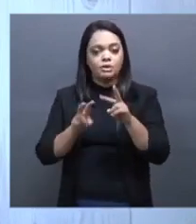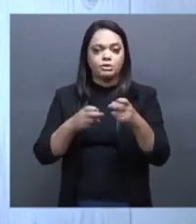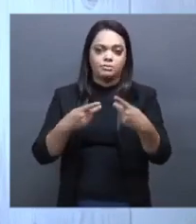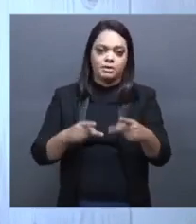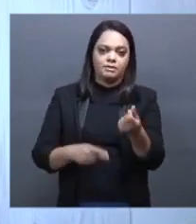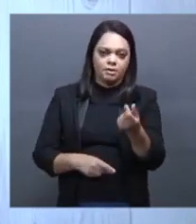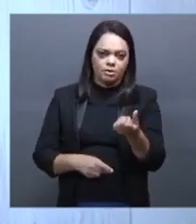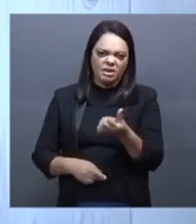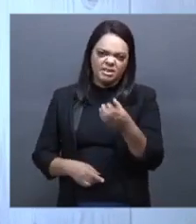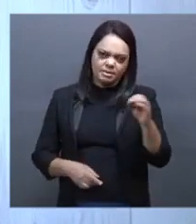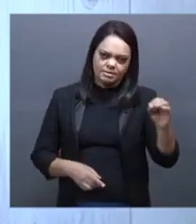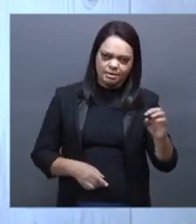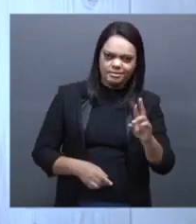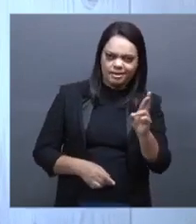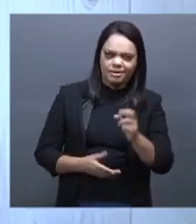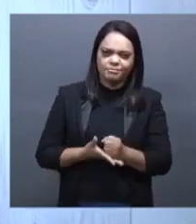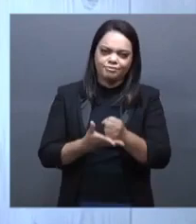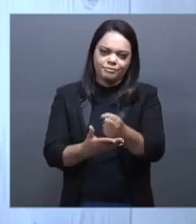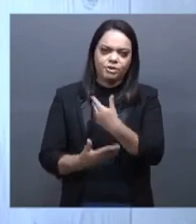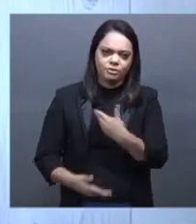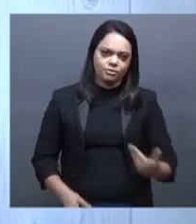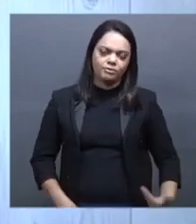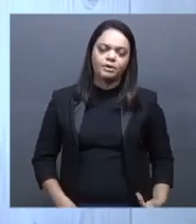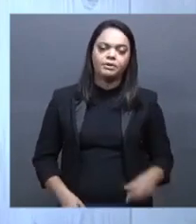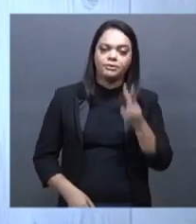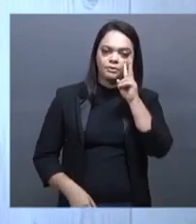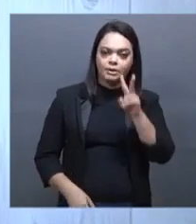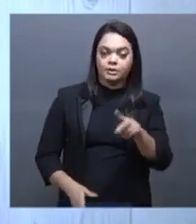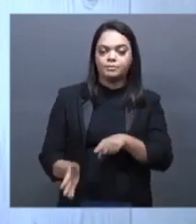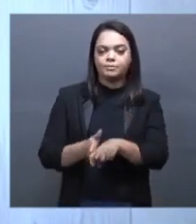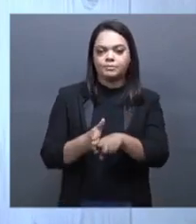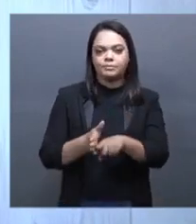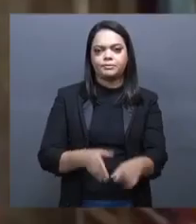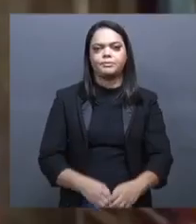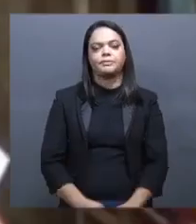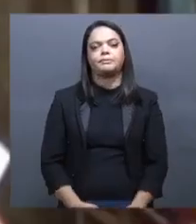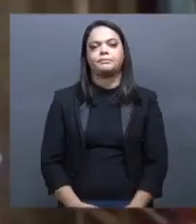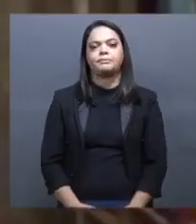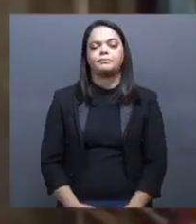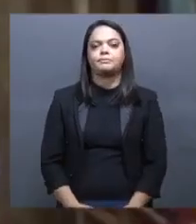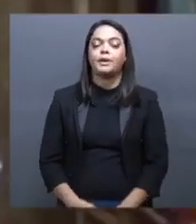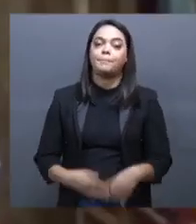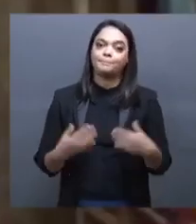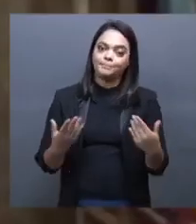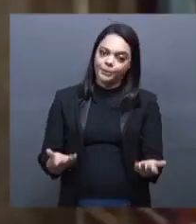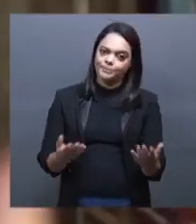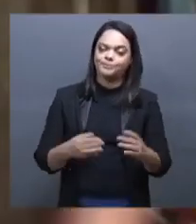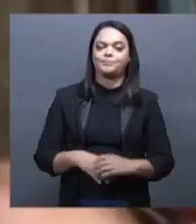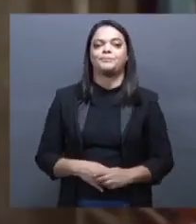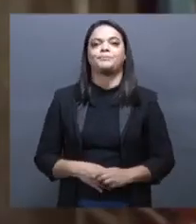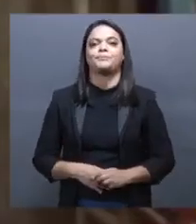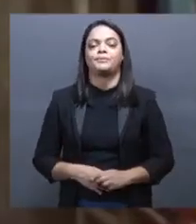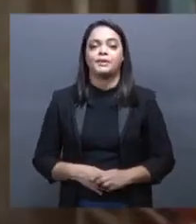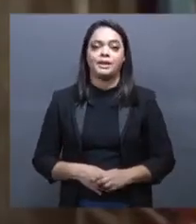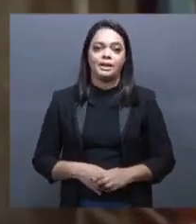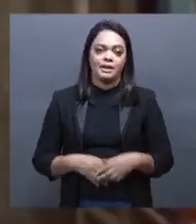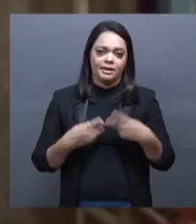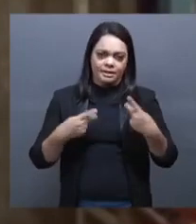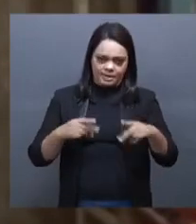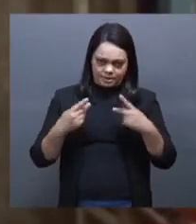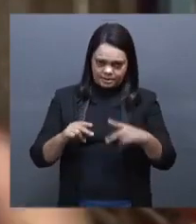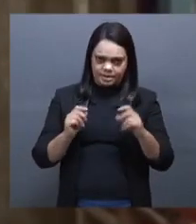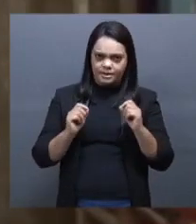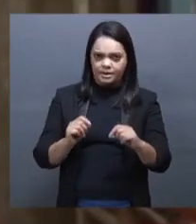de R$ 600 que deve ser liberado pelo governo. Veja a análise. Bom, tratando das